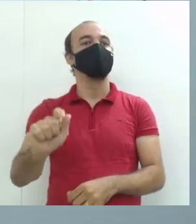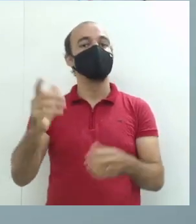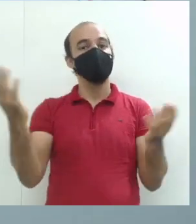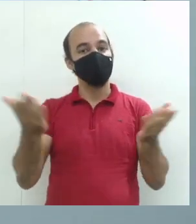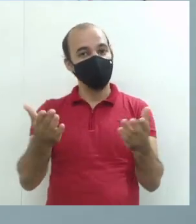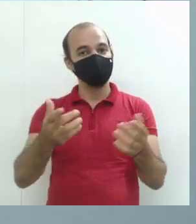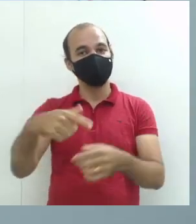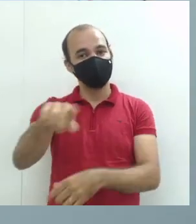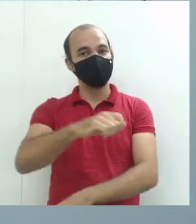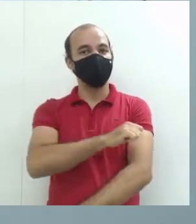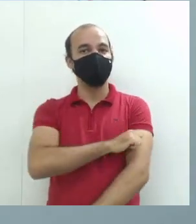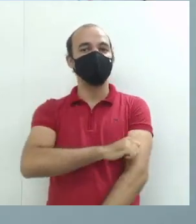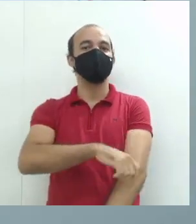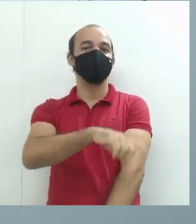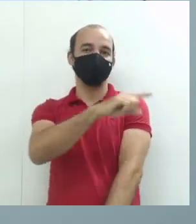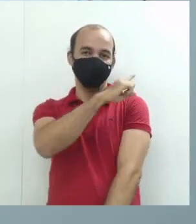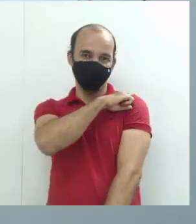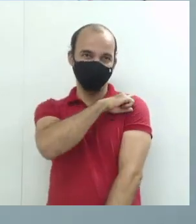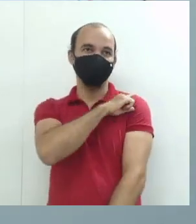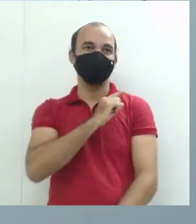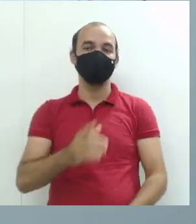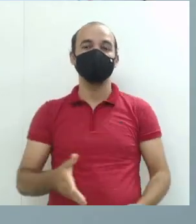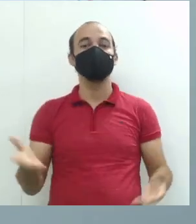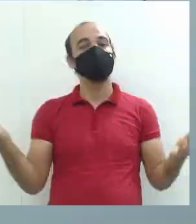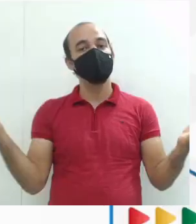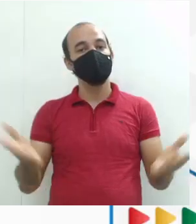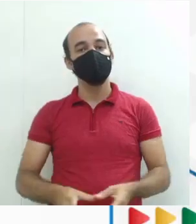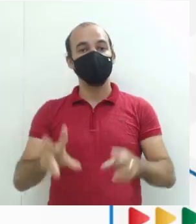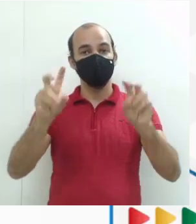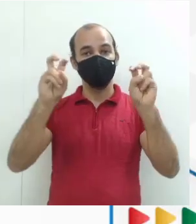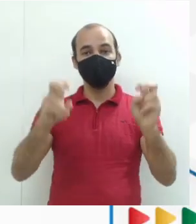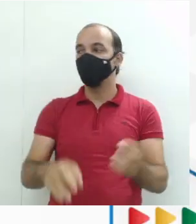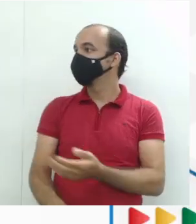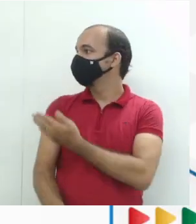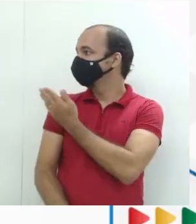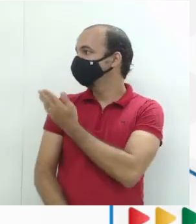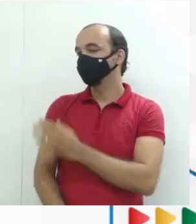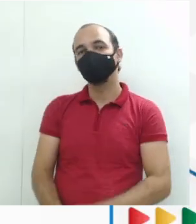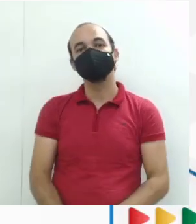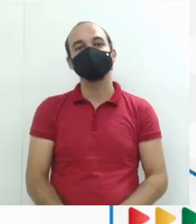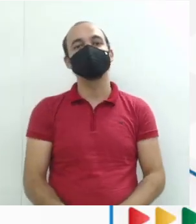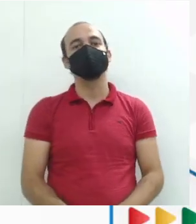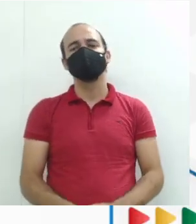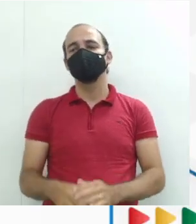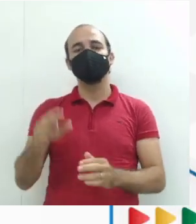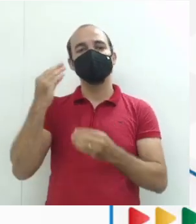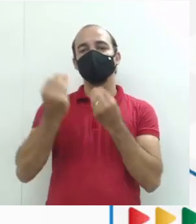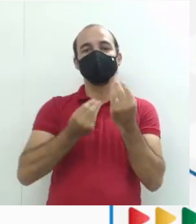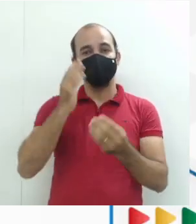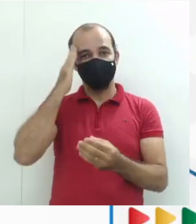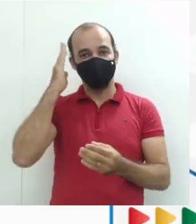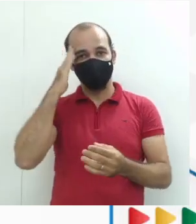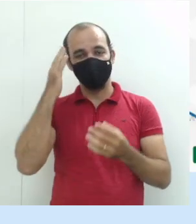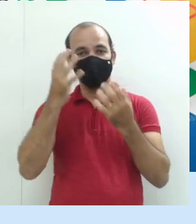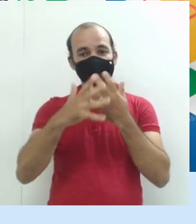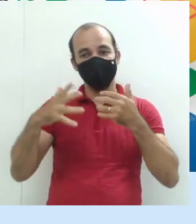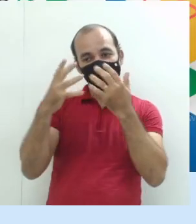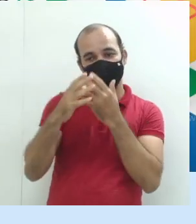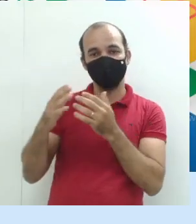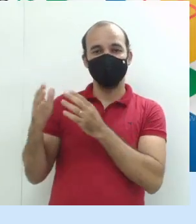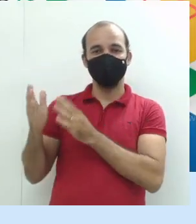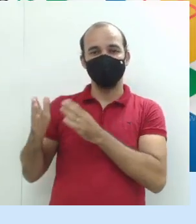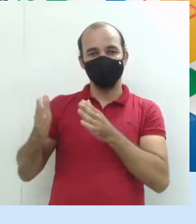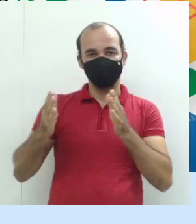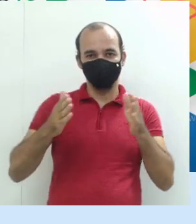E hoje nós vamos fazer uma leitura e compreensão de canções de diferentes épocas. Então, vamos lá?